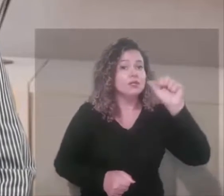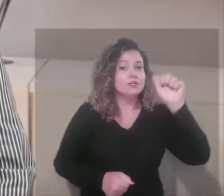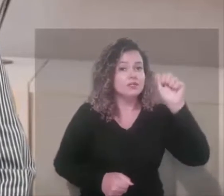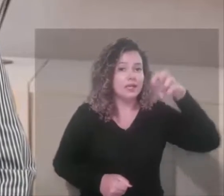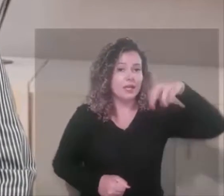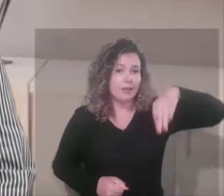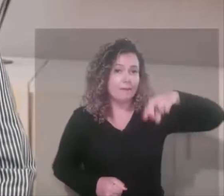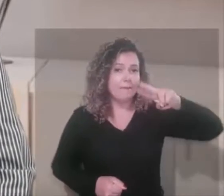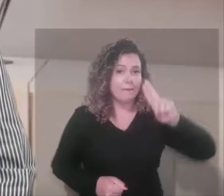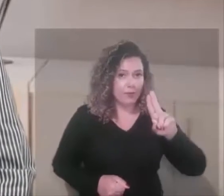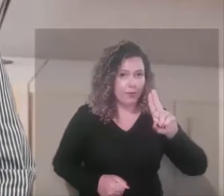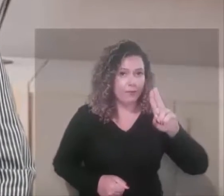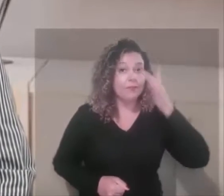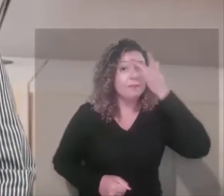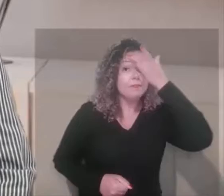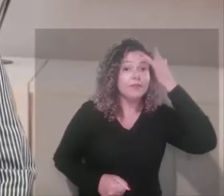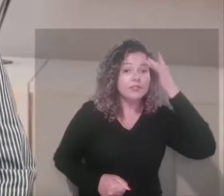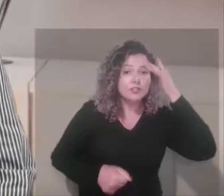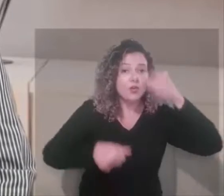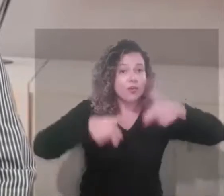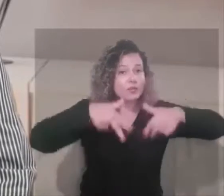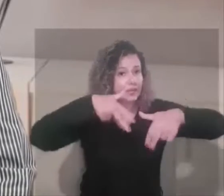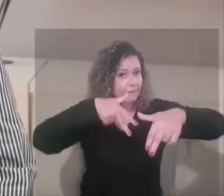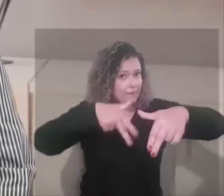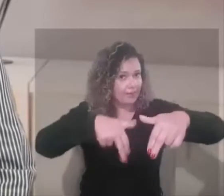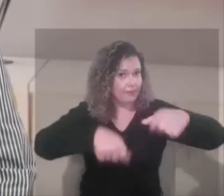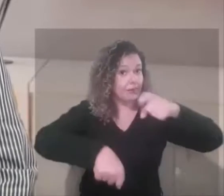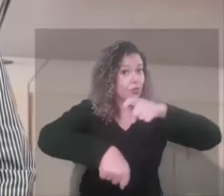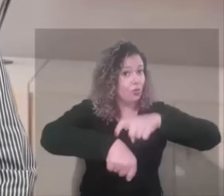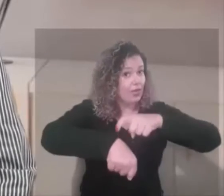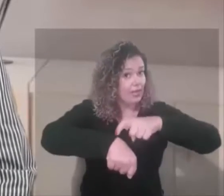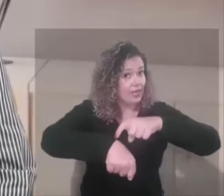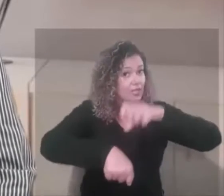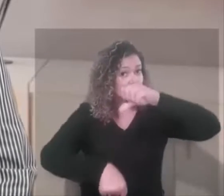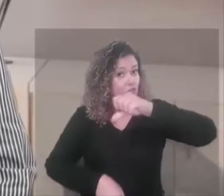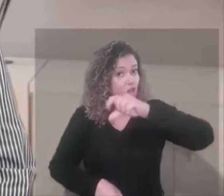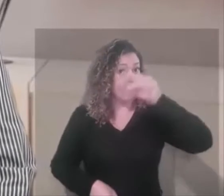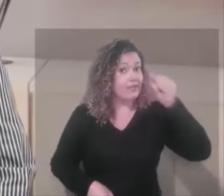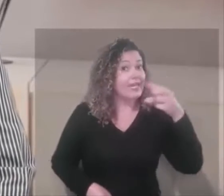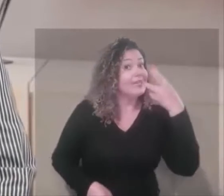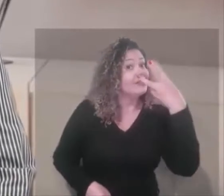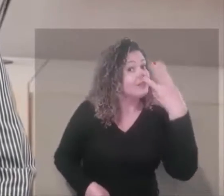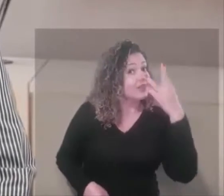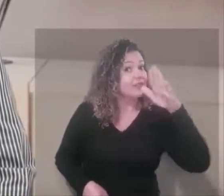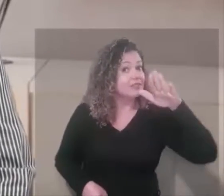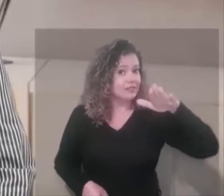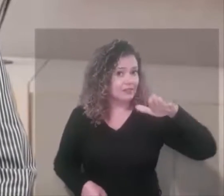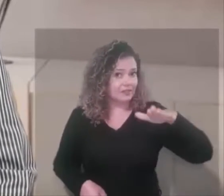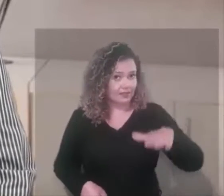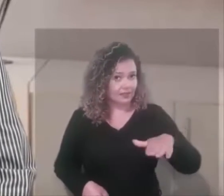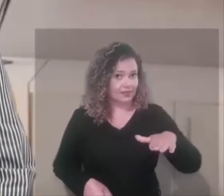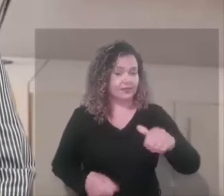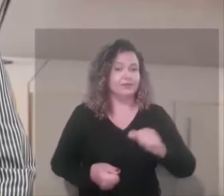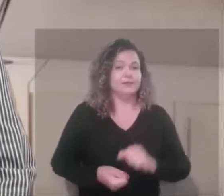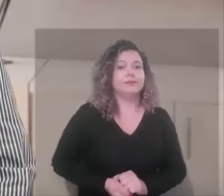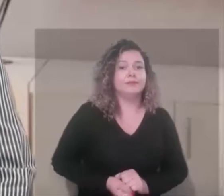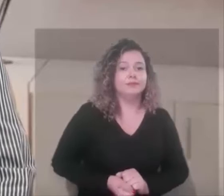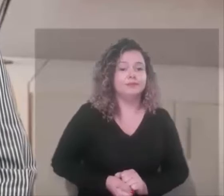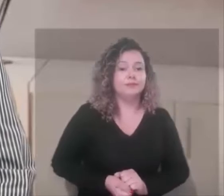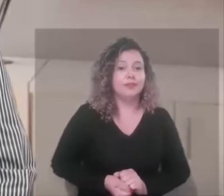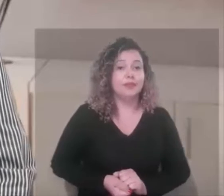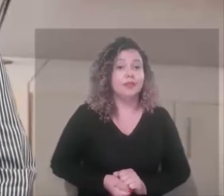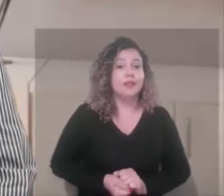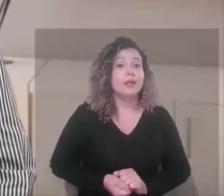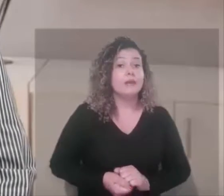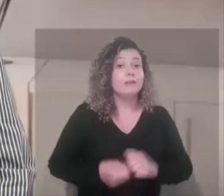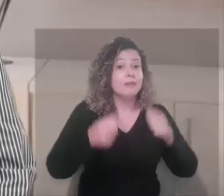Pontello, número 41, no bairro Chácara do Paiva. Em ambos os casos, a pé, de 9 da manhã às 3 da tarde. Nos